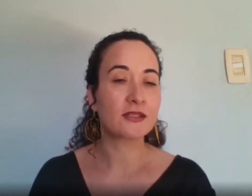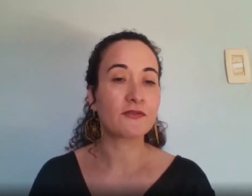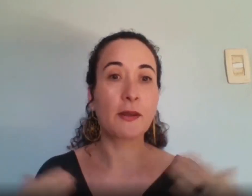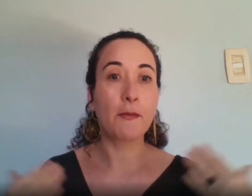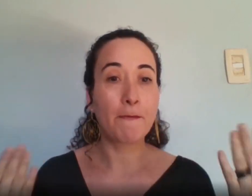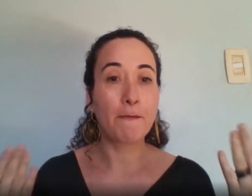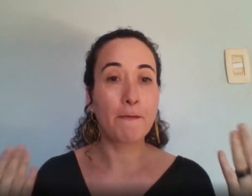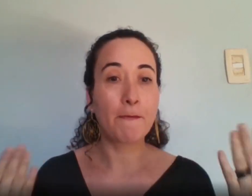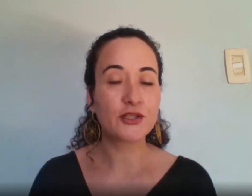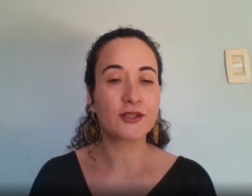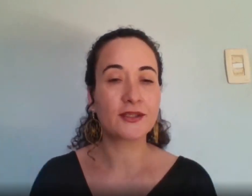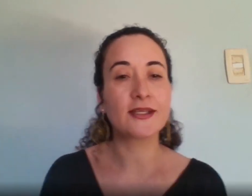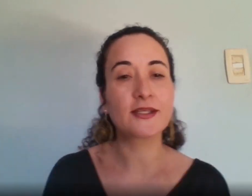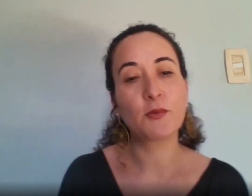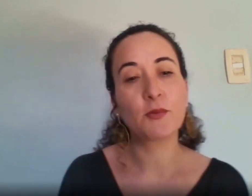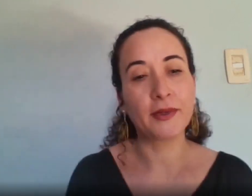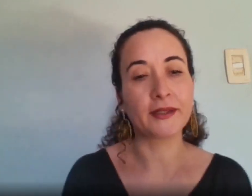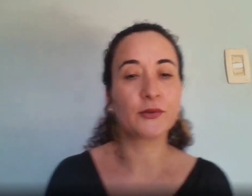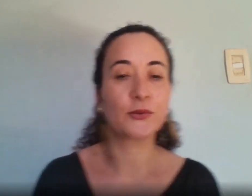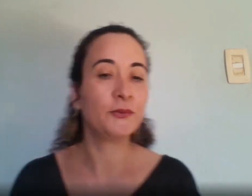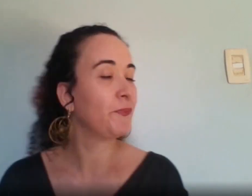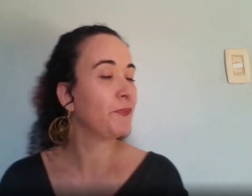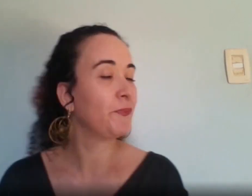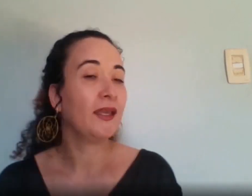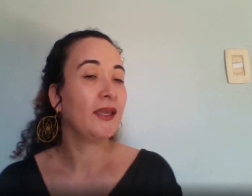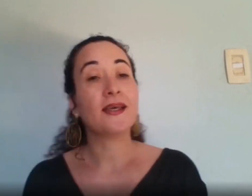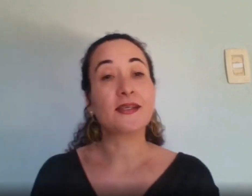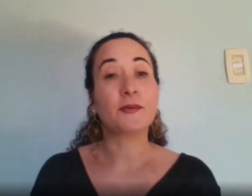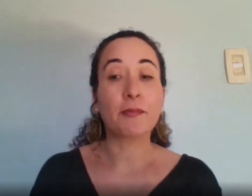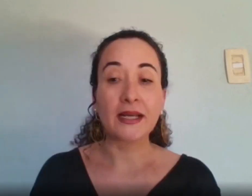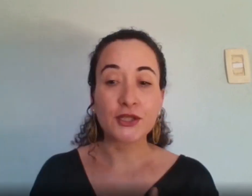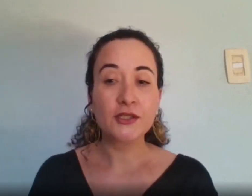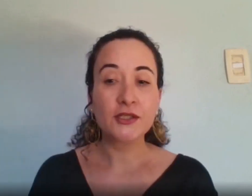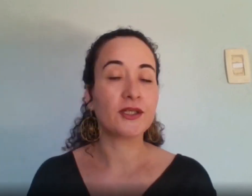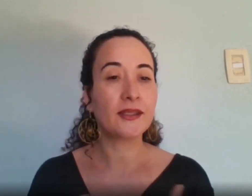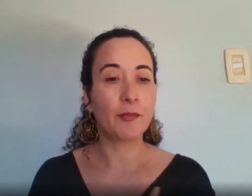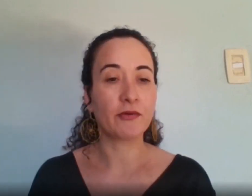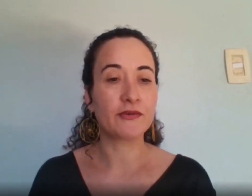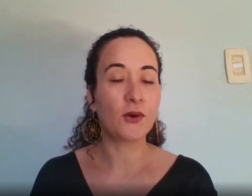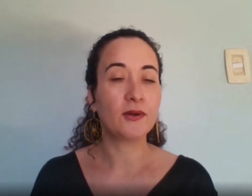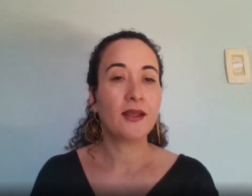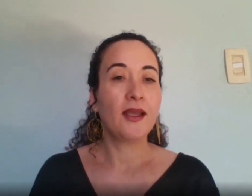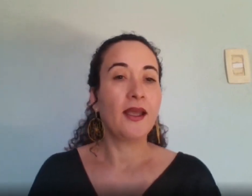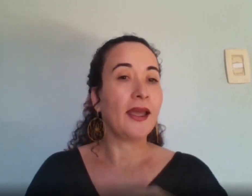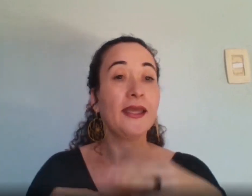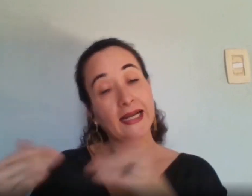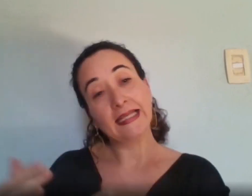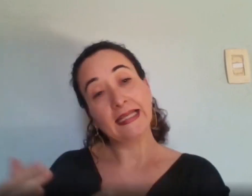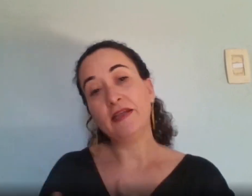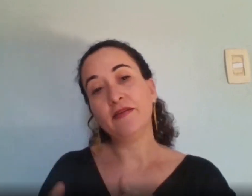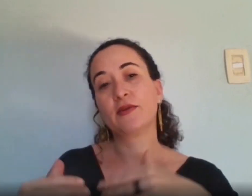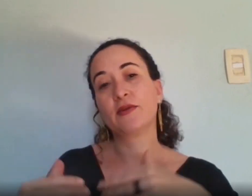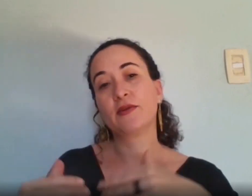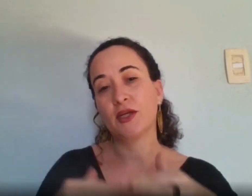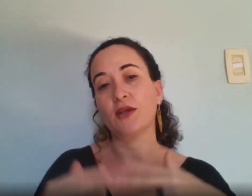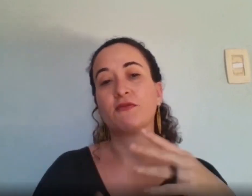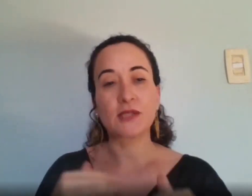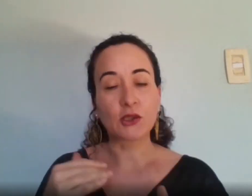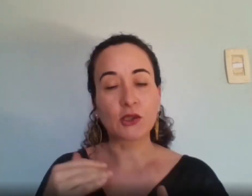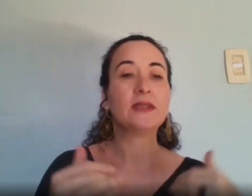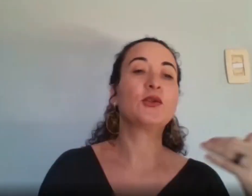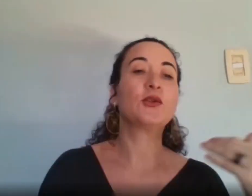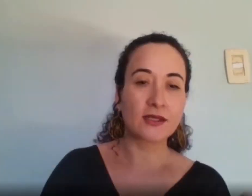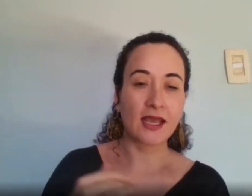momento. E, assim, para a gente, né, que é professor, e cada nível que nós vamos atuando em nossa